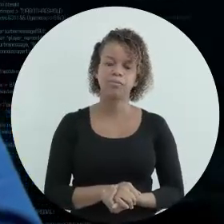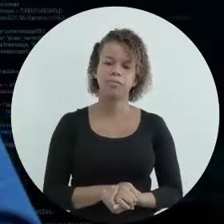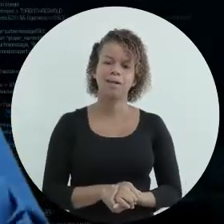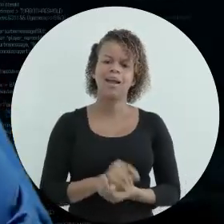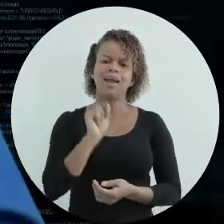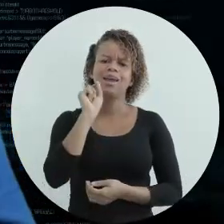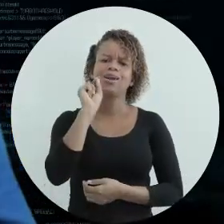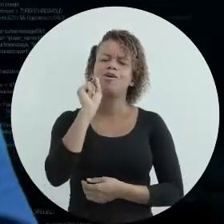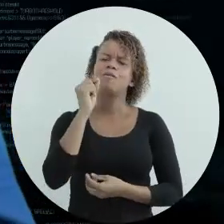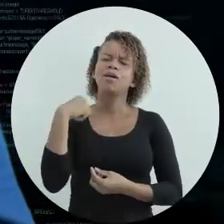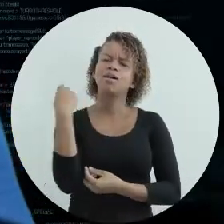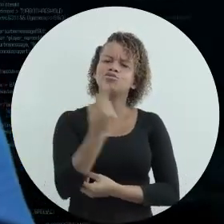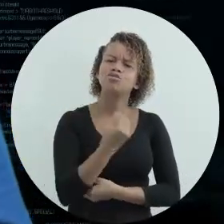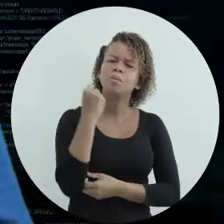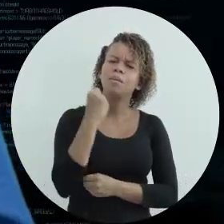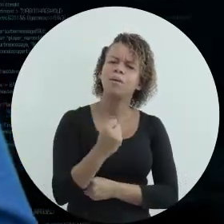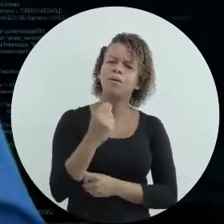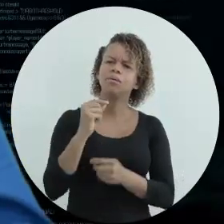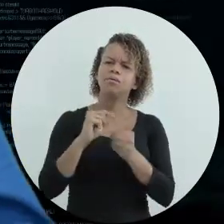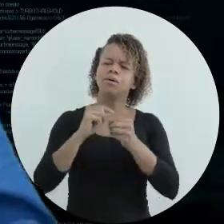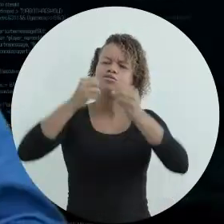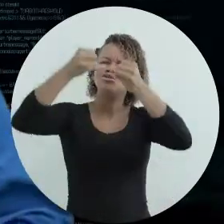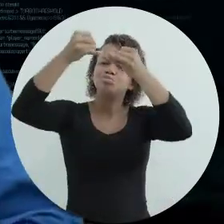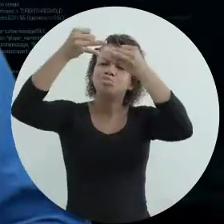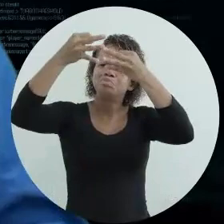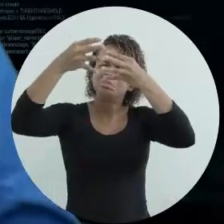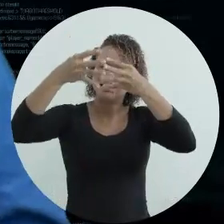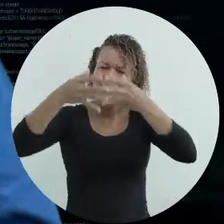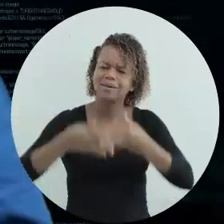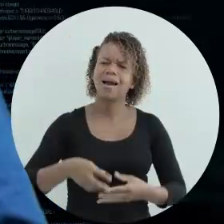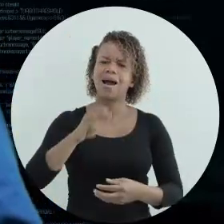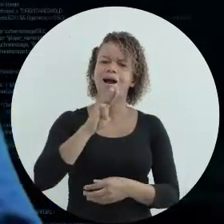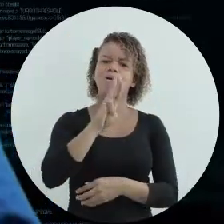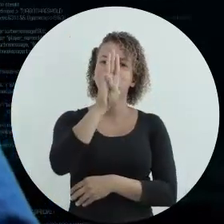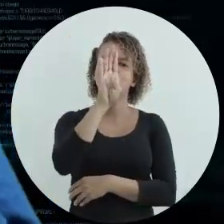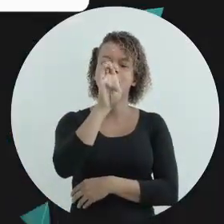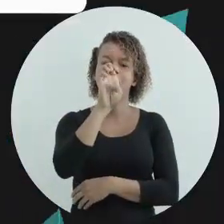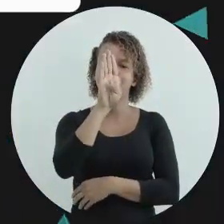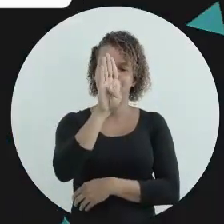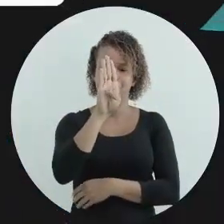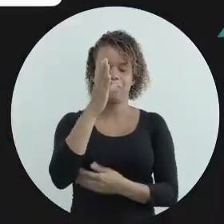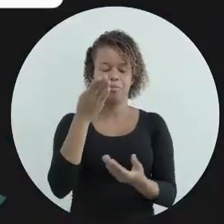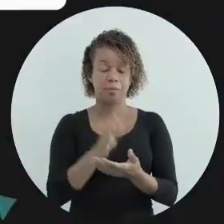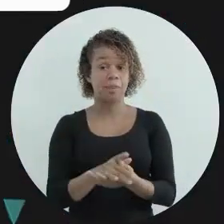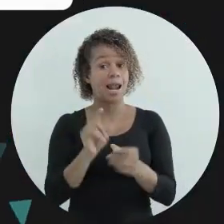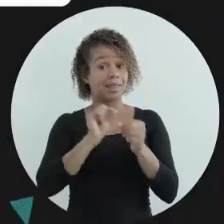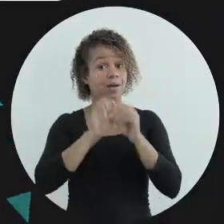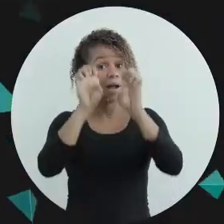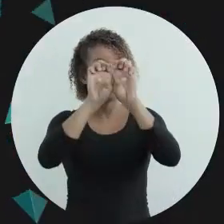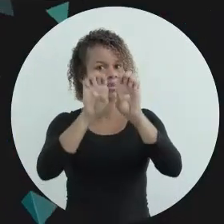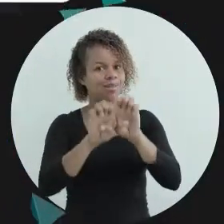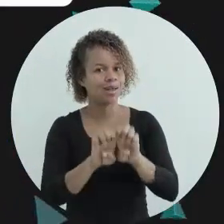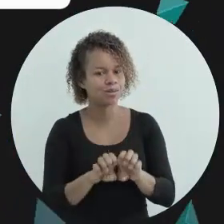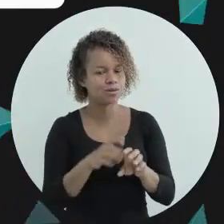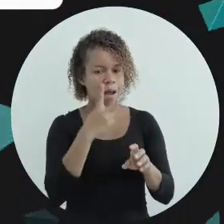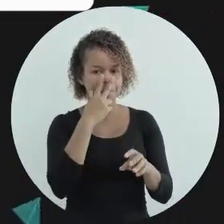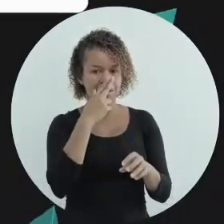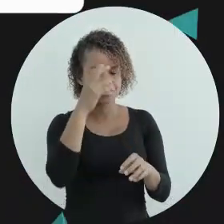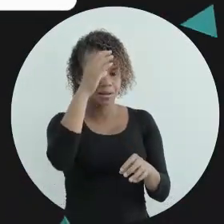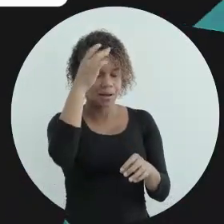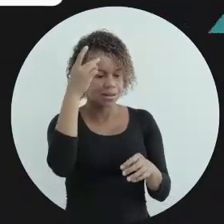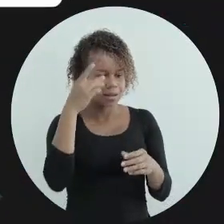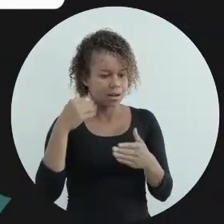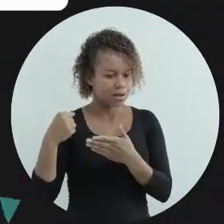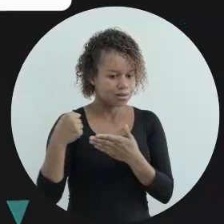pode explicar a web em si? Ela utiliza uma arquitetura chamada cliente-servidor. Ele possui